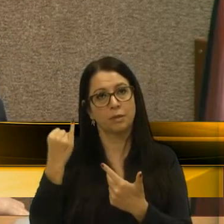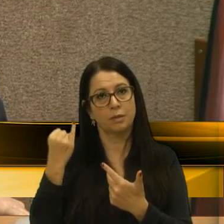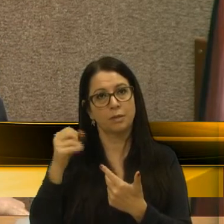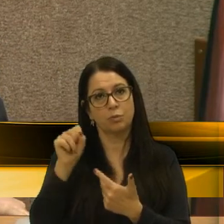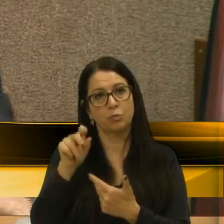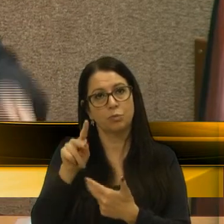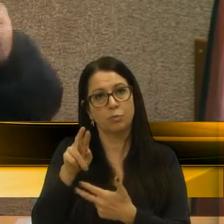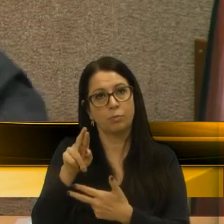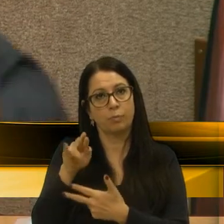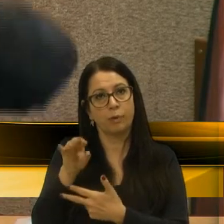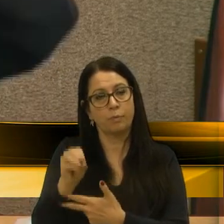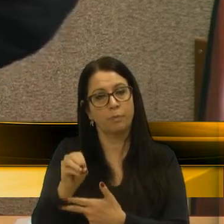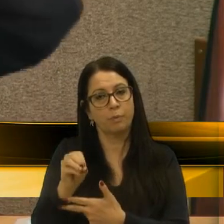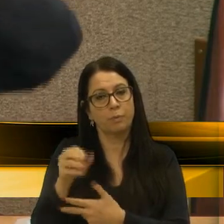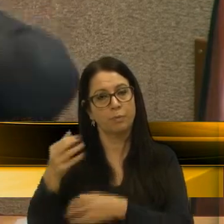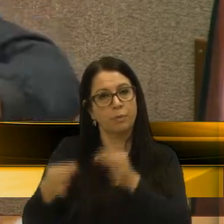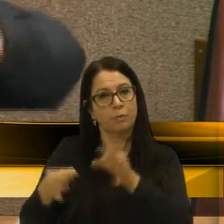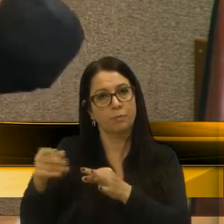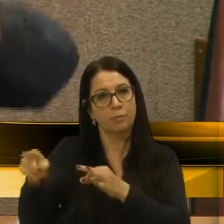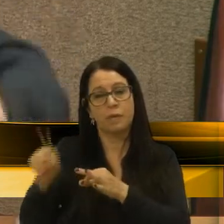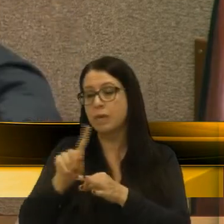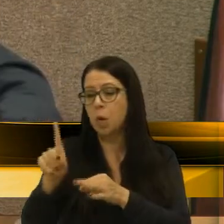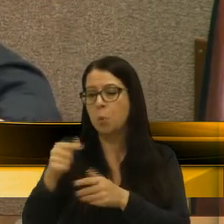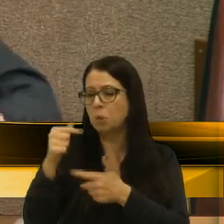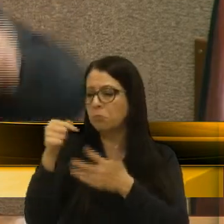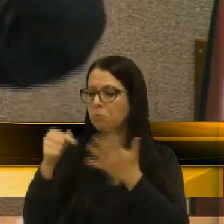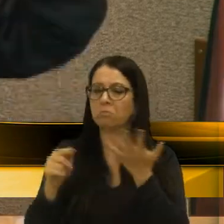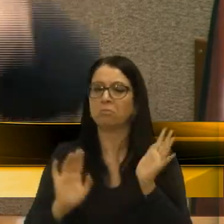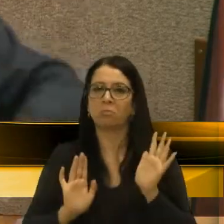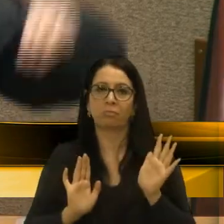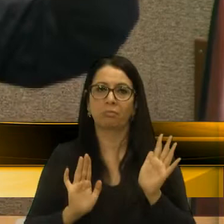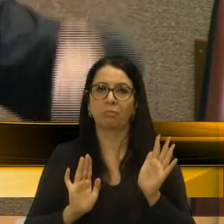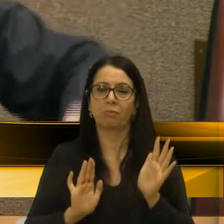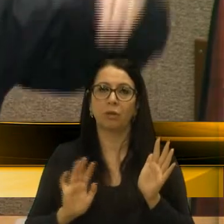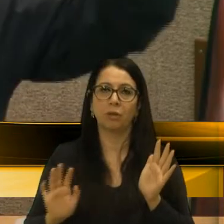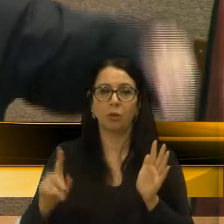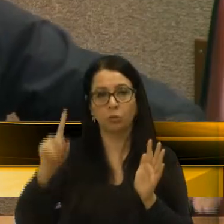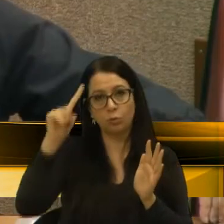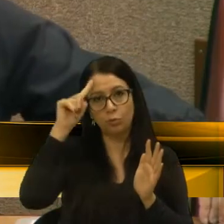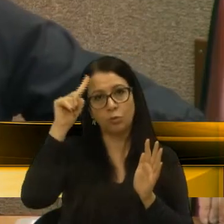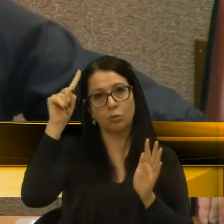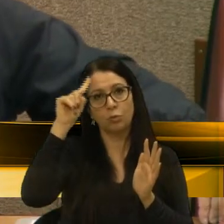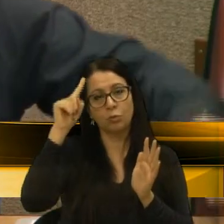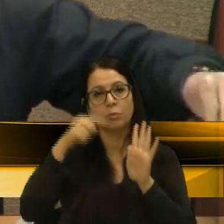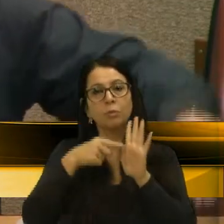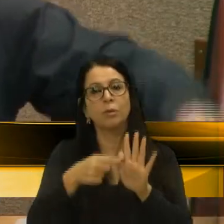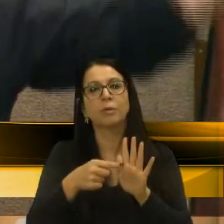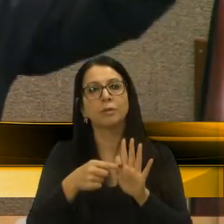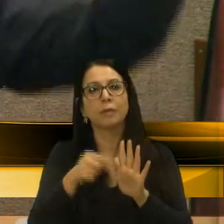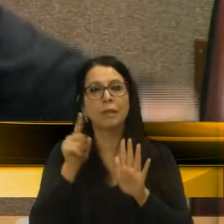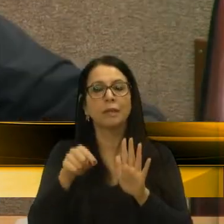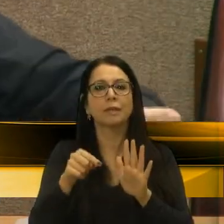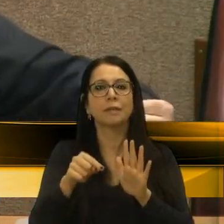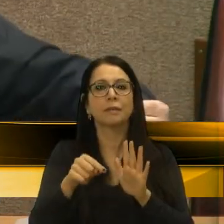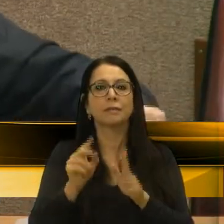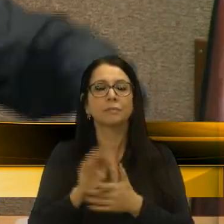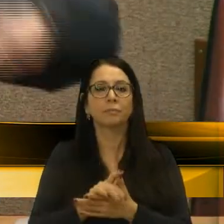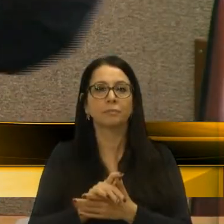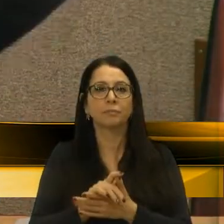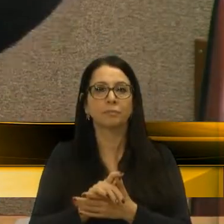Tribunal Federal, e não essas questões que todo dia pinga, e que isto